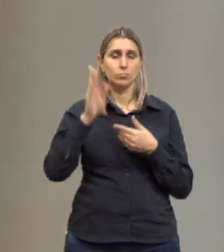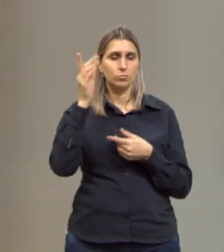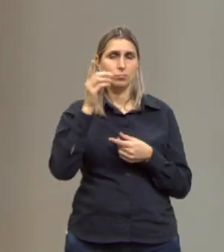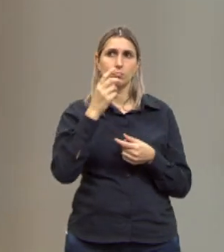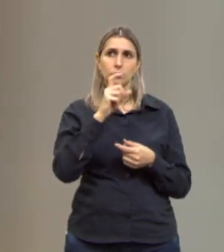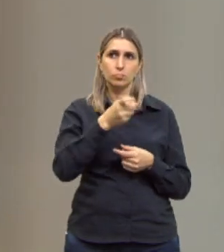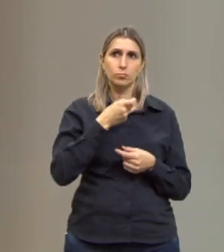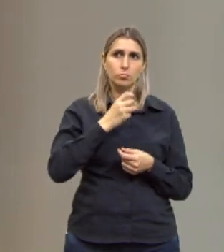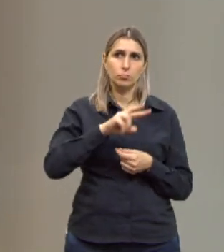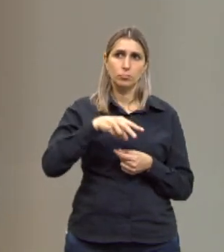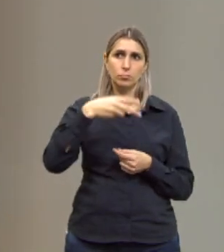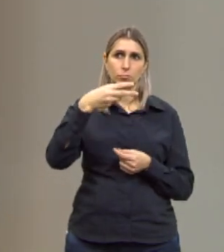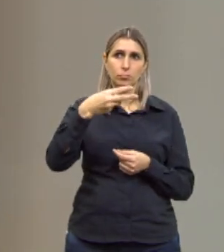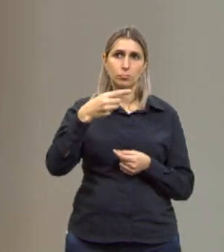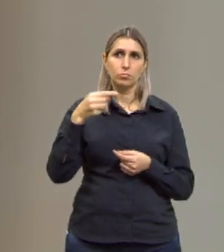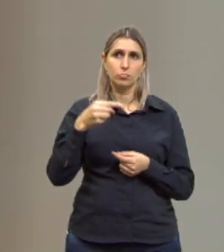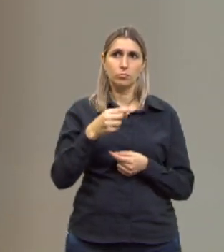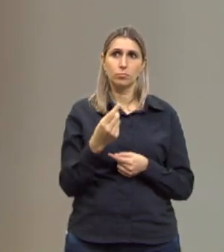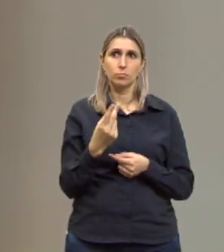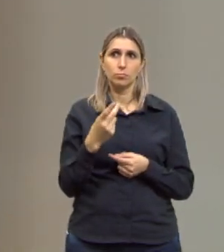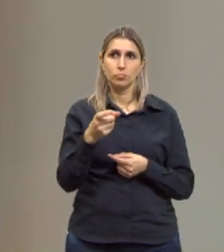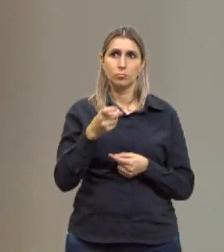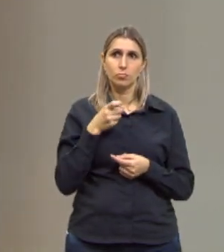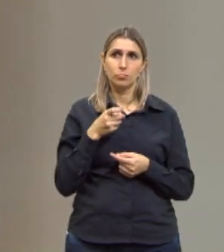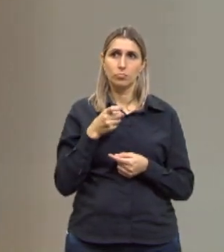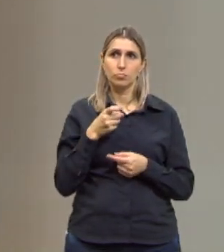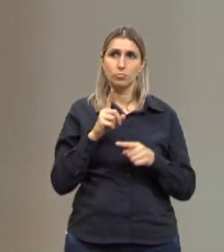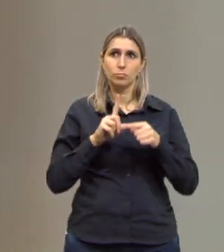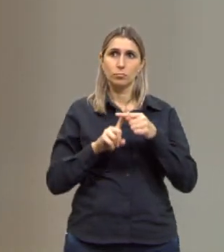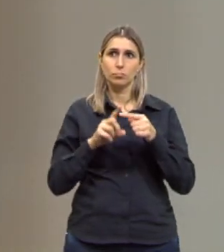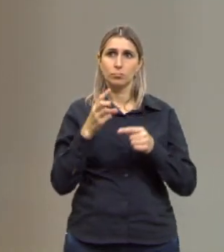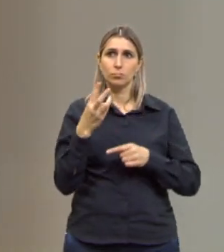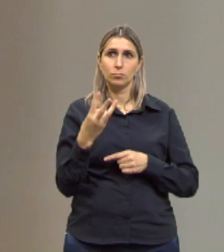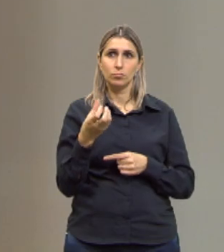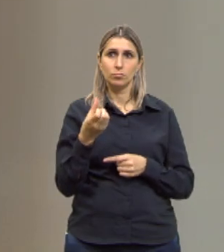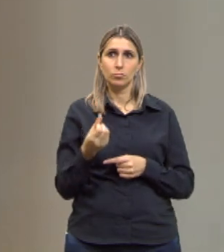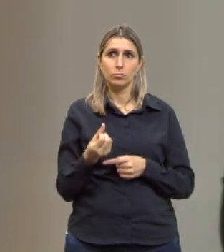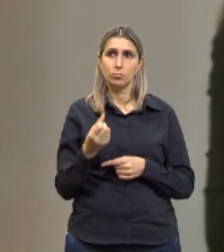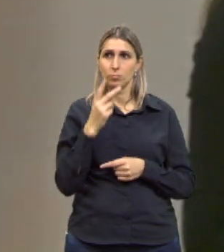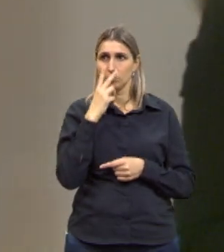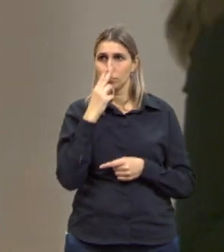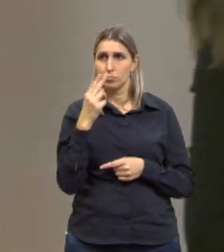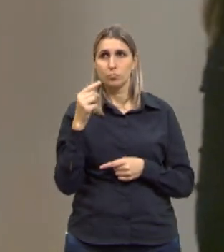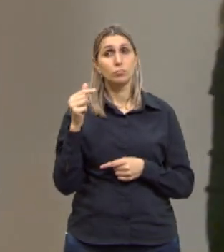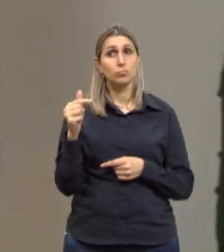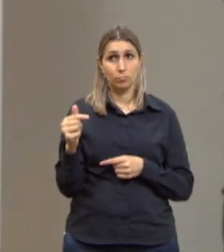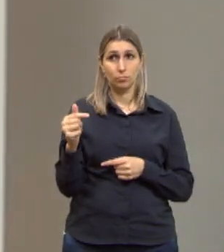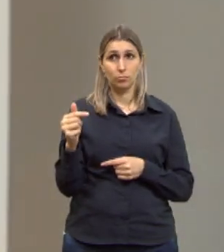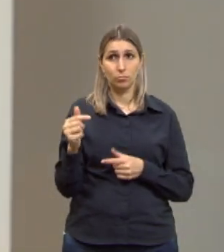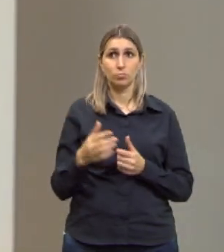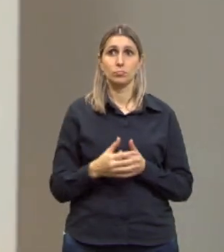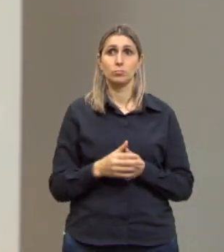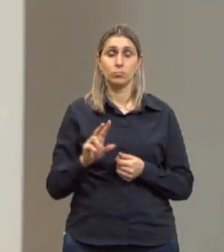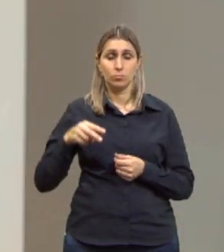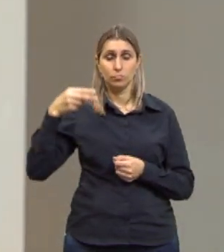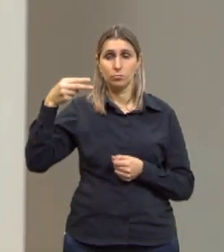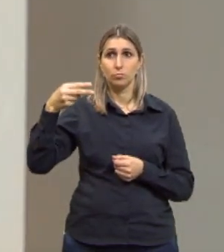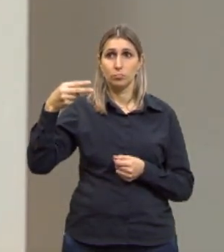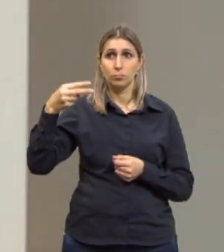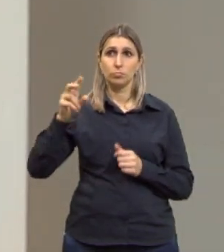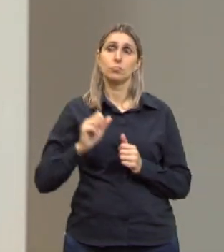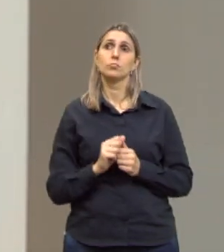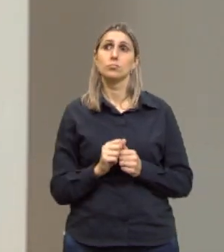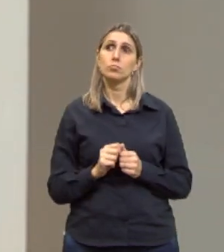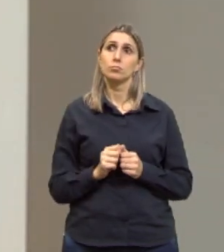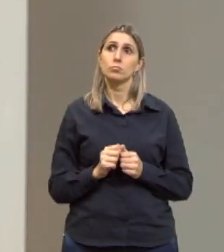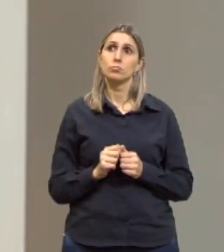X ao quadrado menos 12x mais 36 igual a 7 ao quadrado, que é